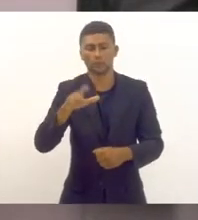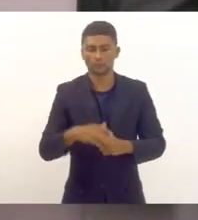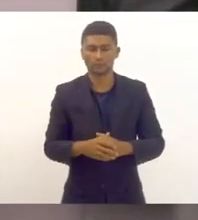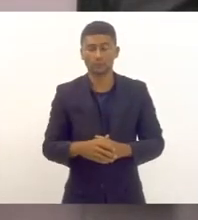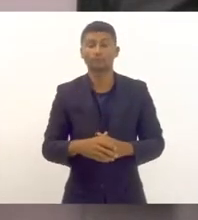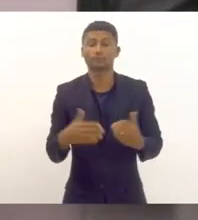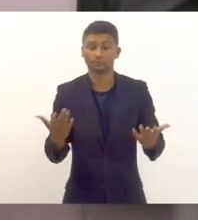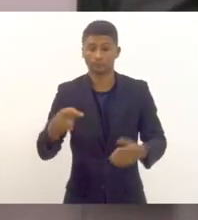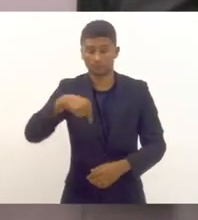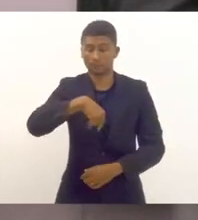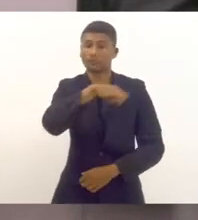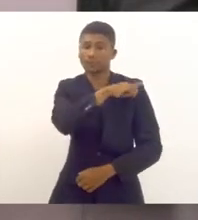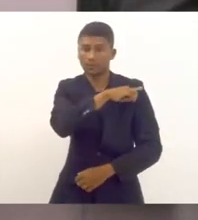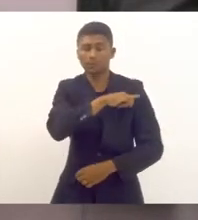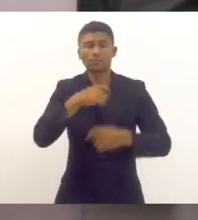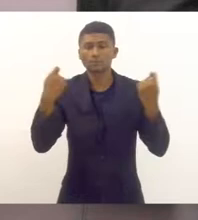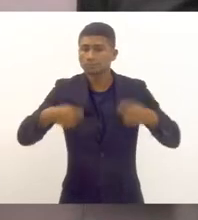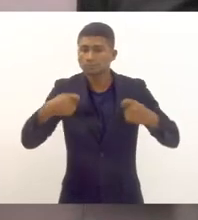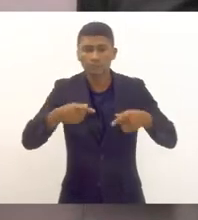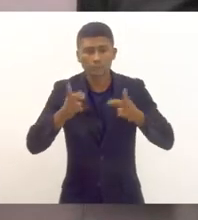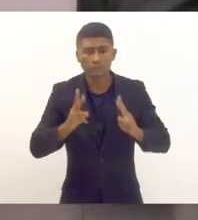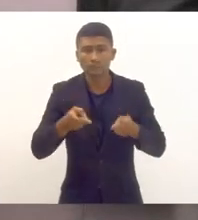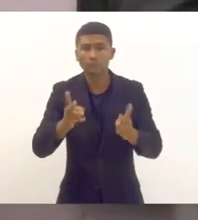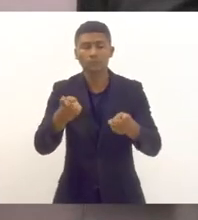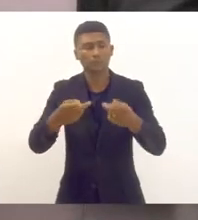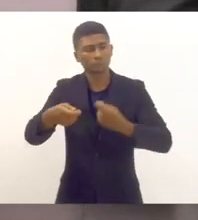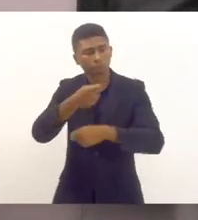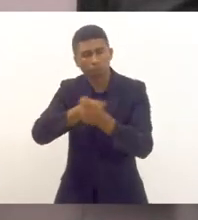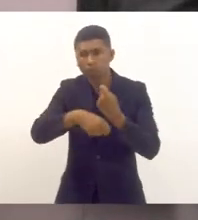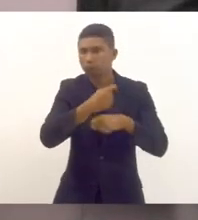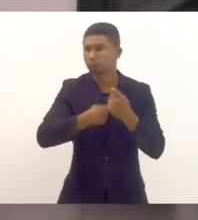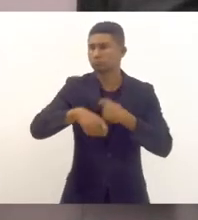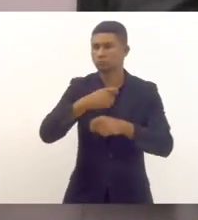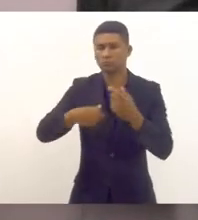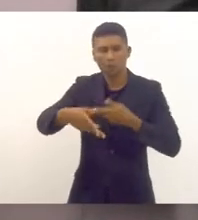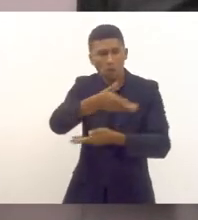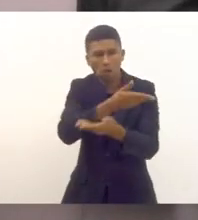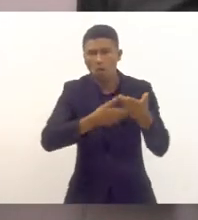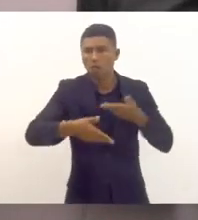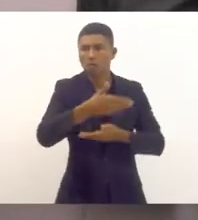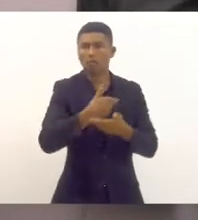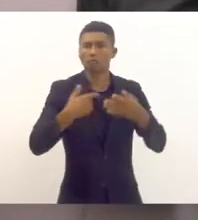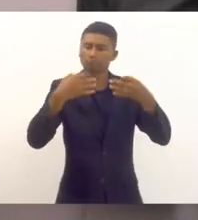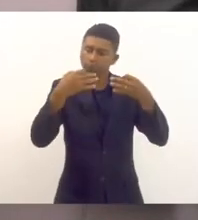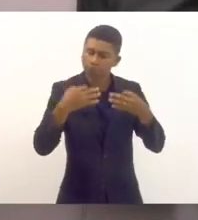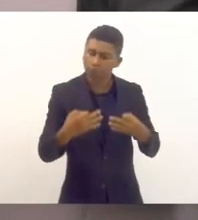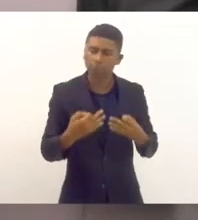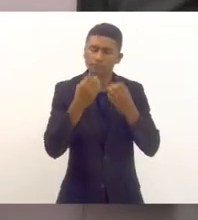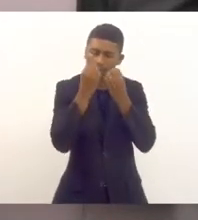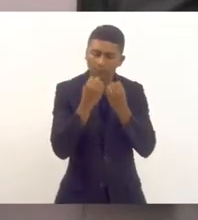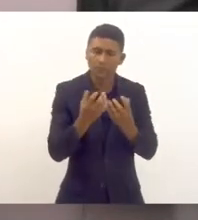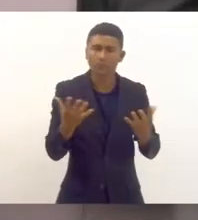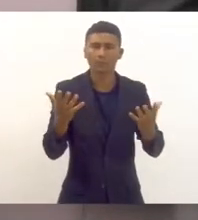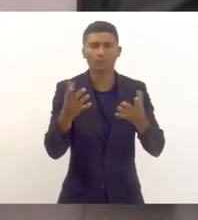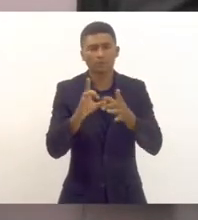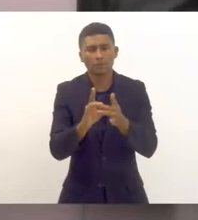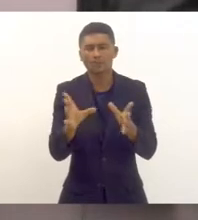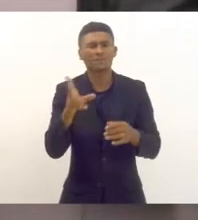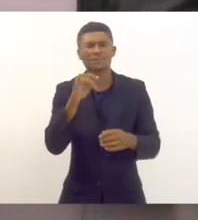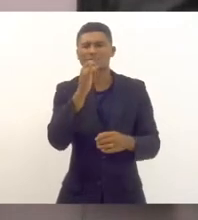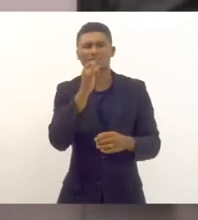ambiente de negócios amigável. Né? Se nós temos aqui um ambiente que não é amigável, nós